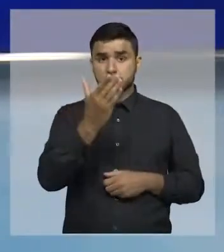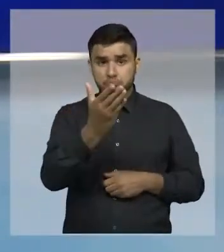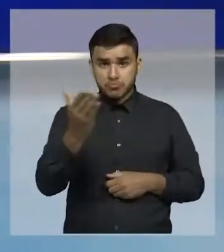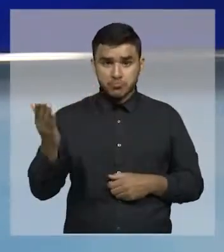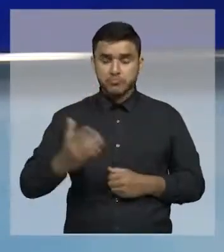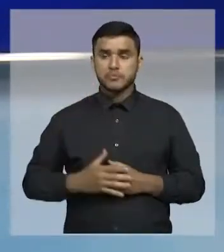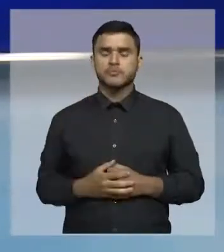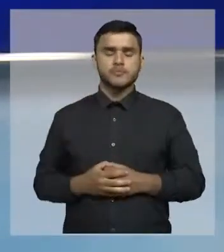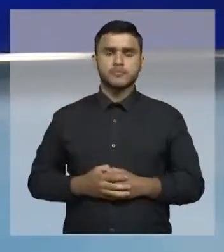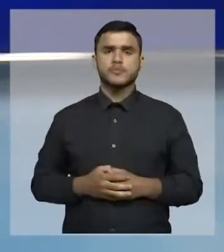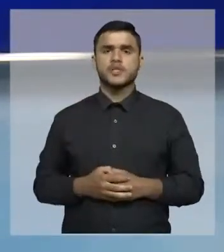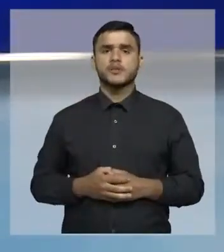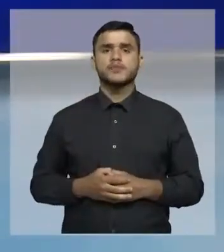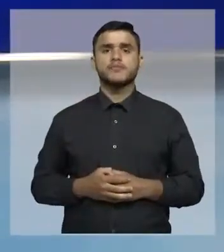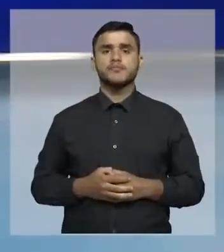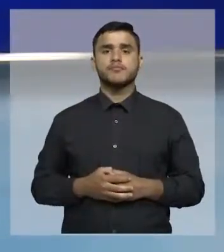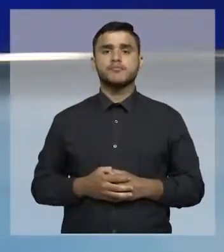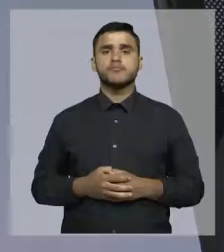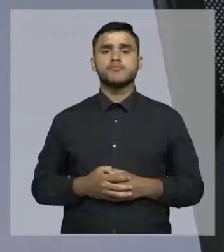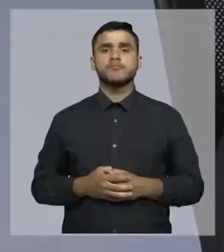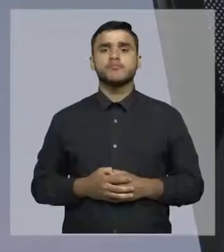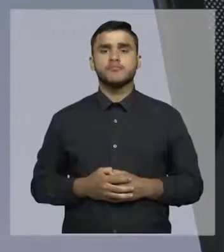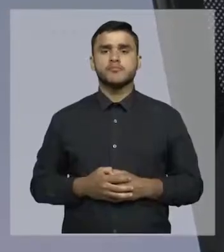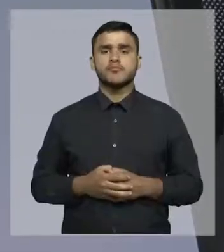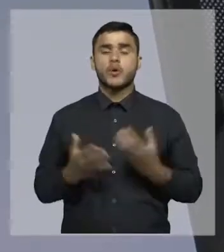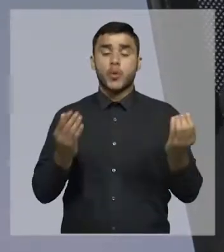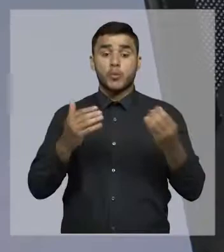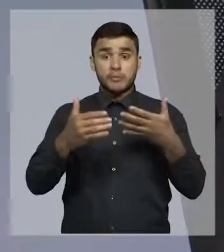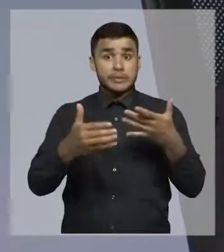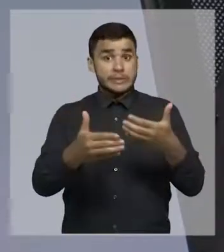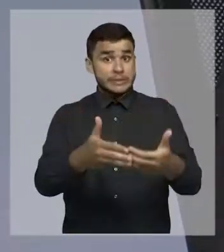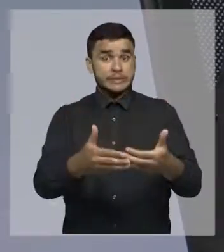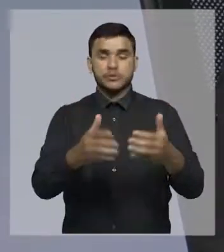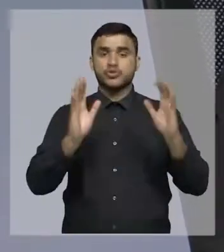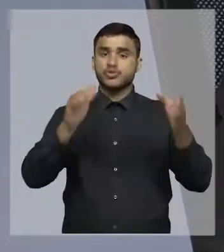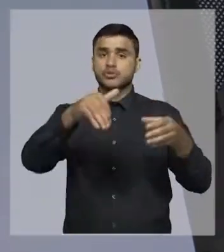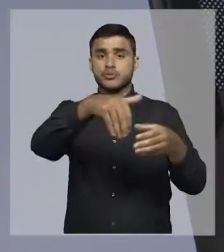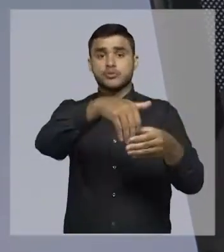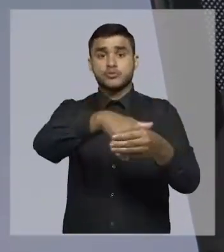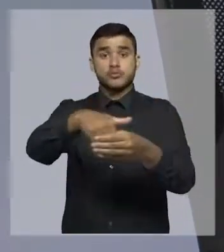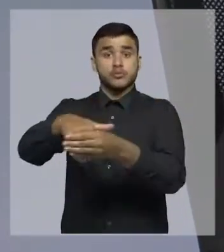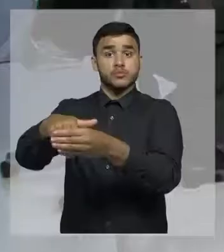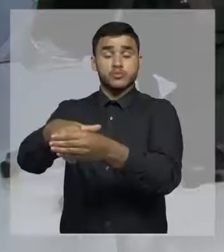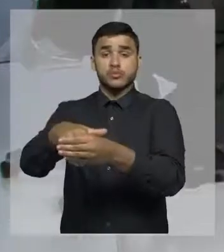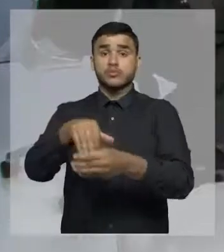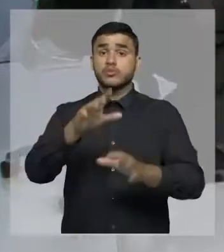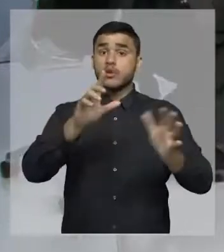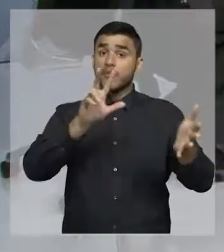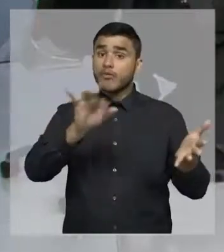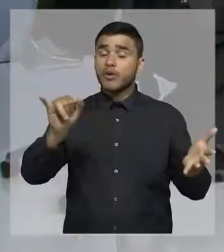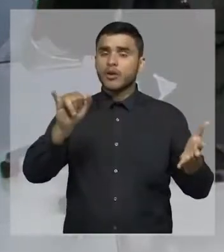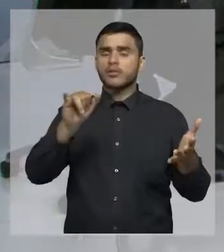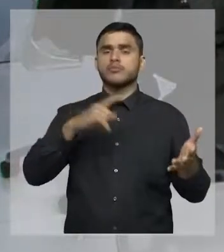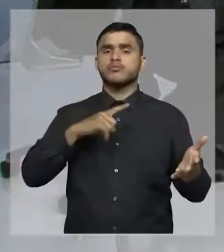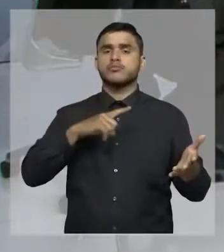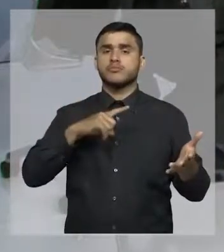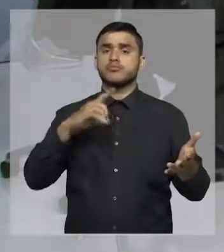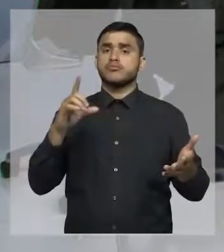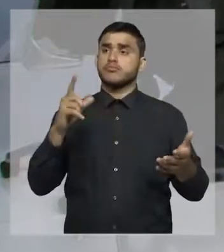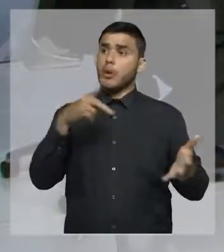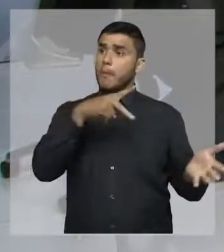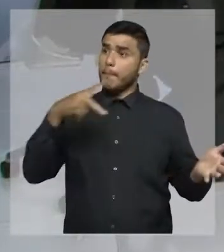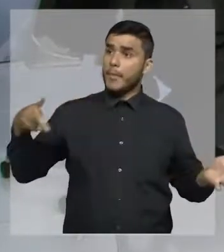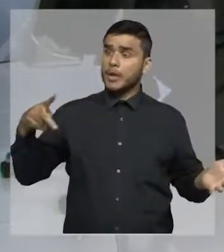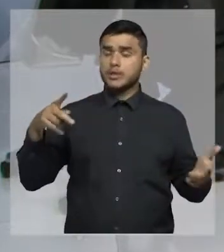assinante, que é a coincidência das eleições legislativas com as eleições para o executivo, as